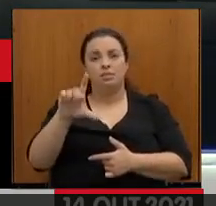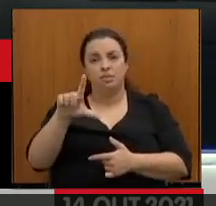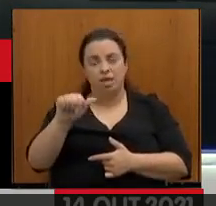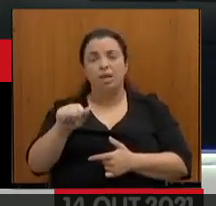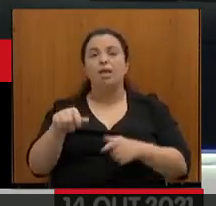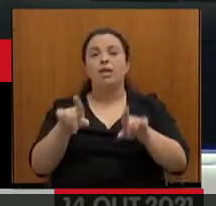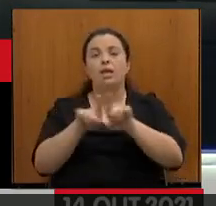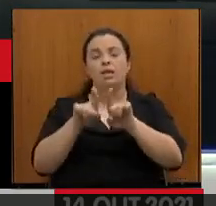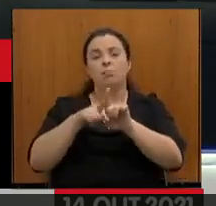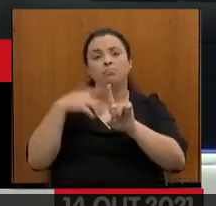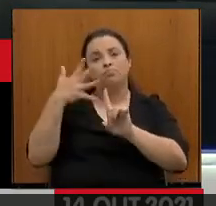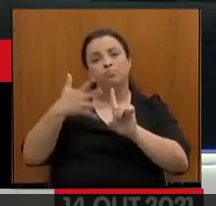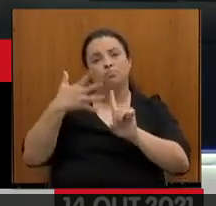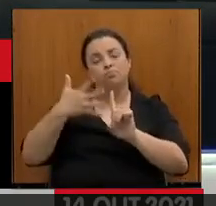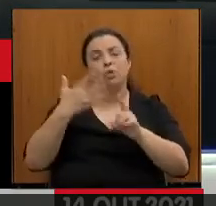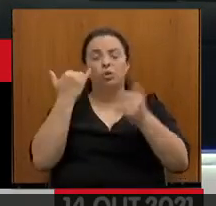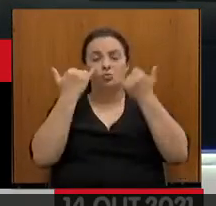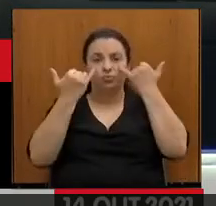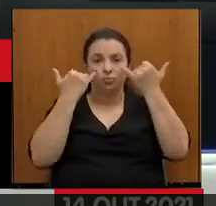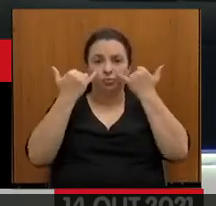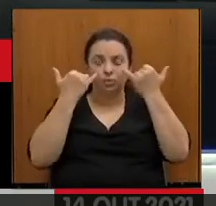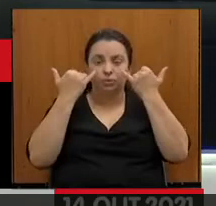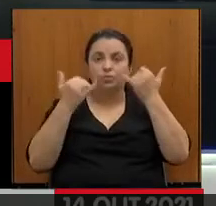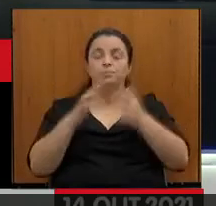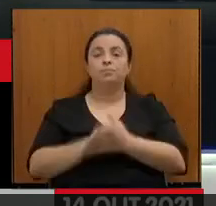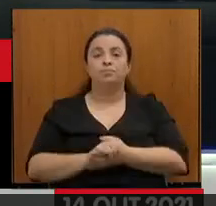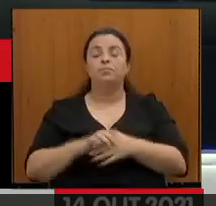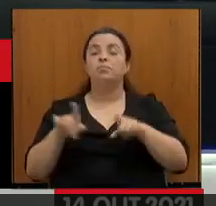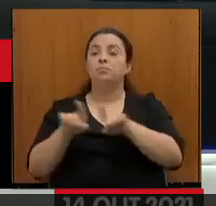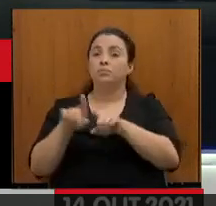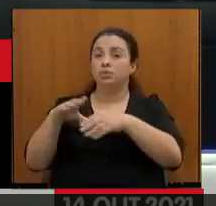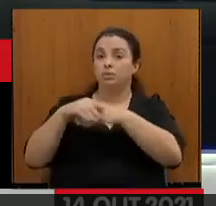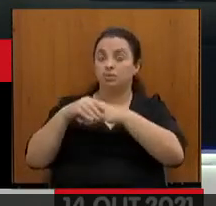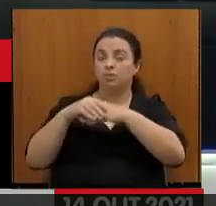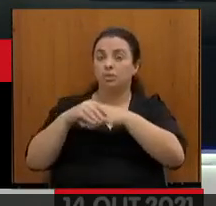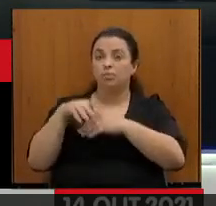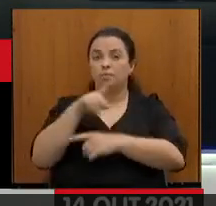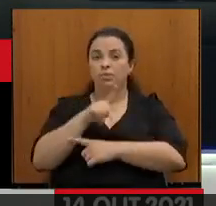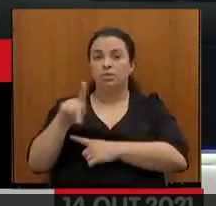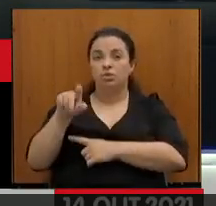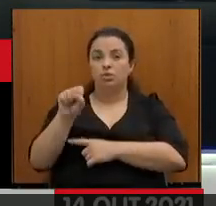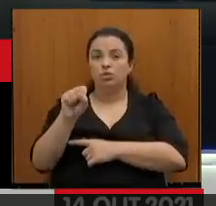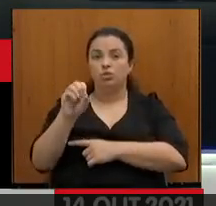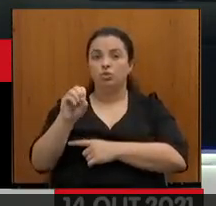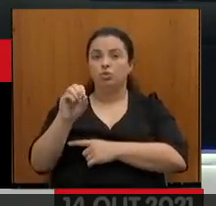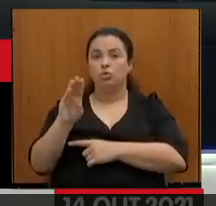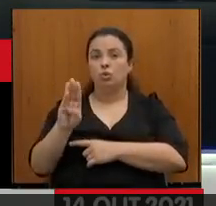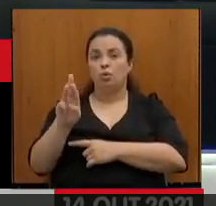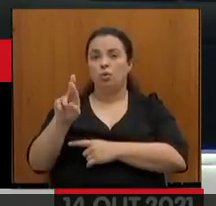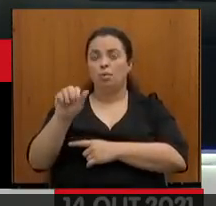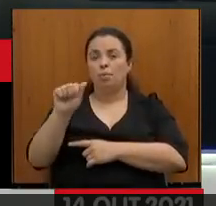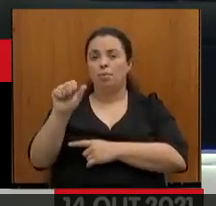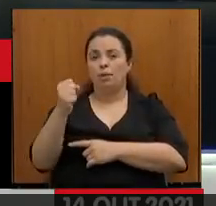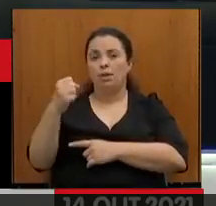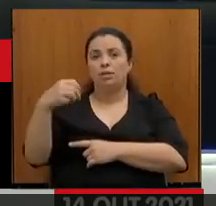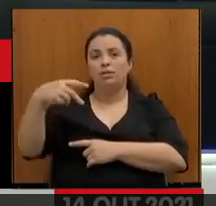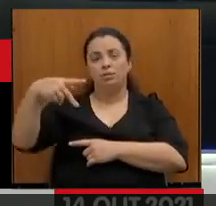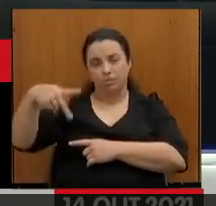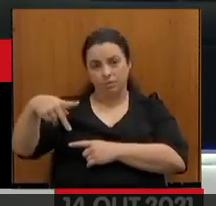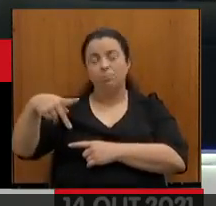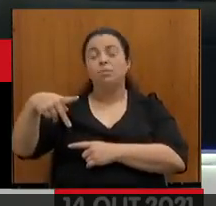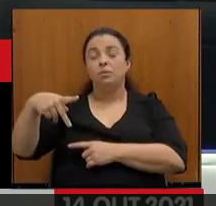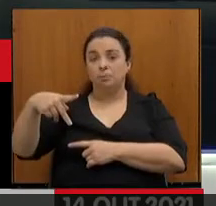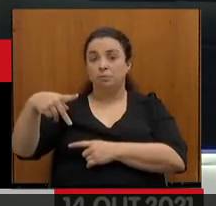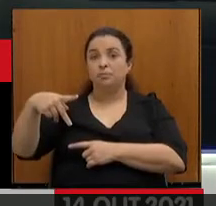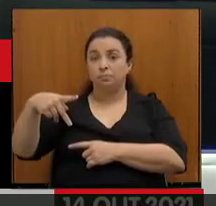aqui com importantes informações. Saudar o presidente da SOBRASP, Sociedade Brasileira para a Qualidade do Cuidado e Segurança do